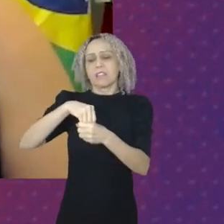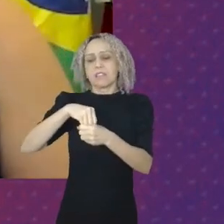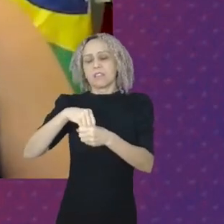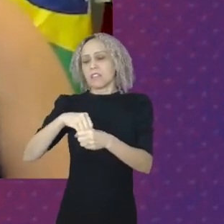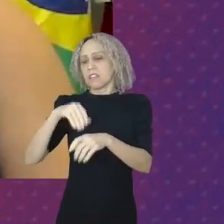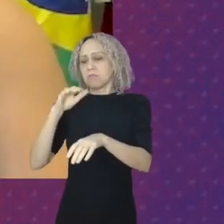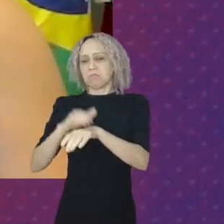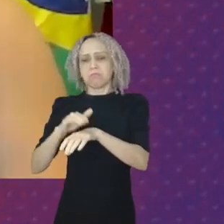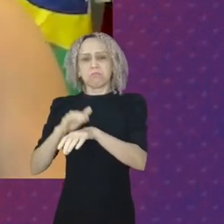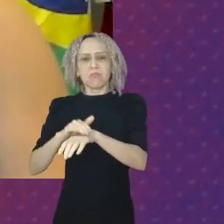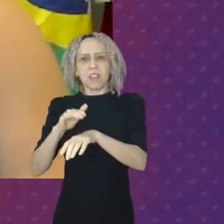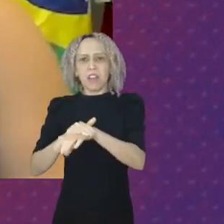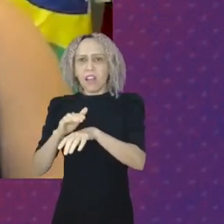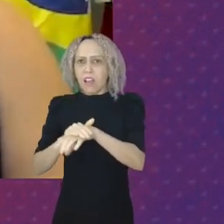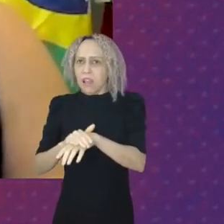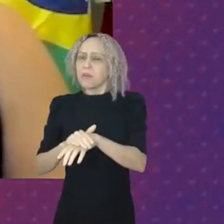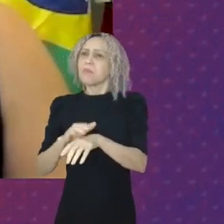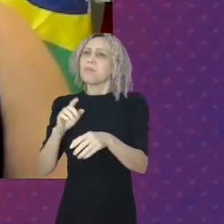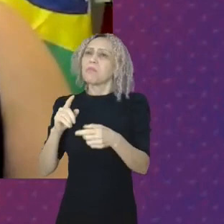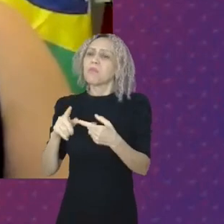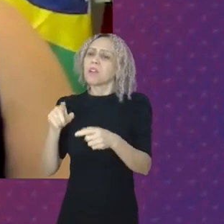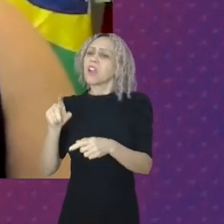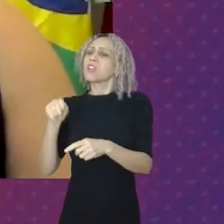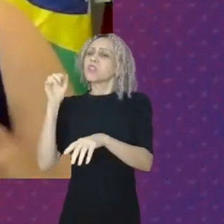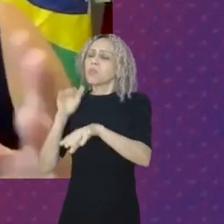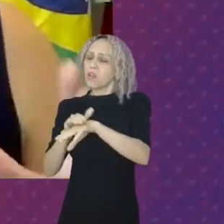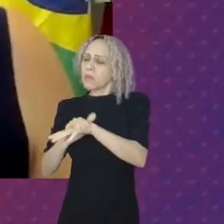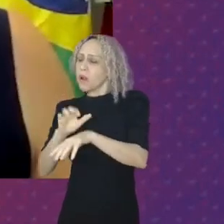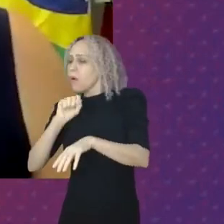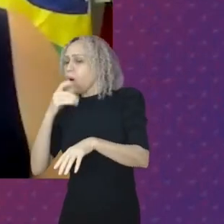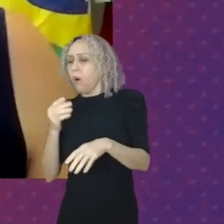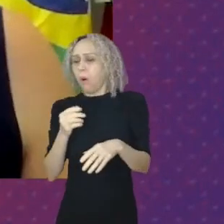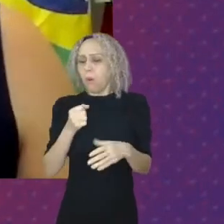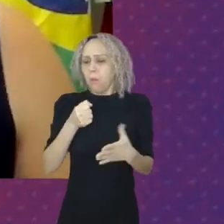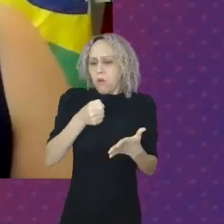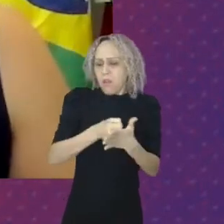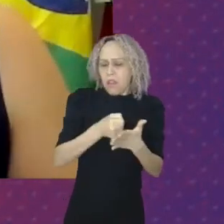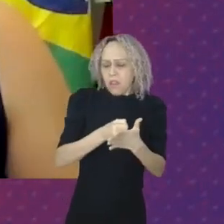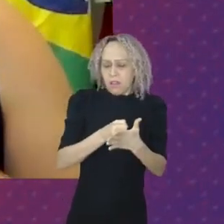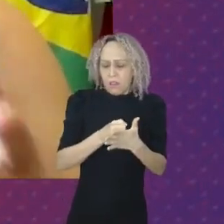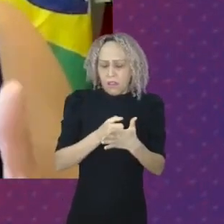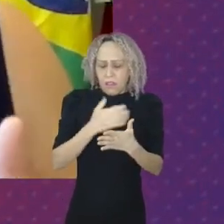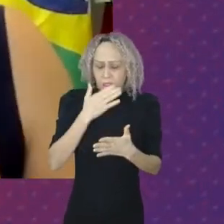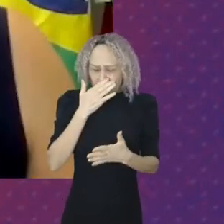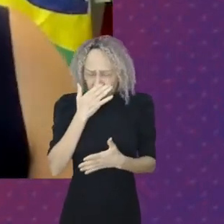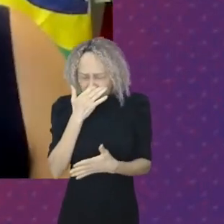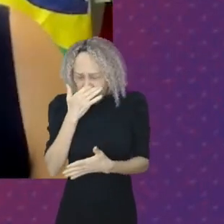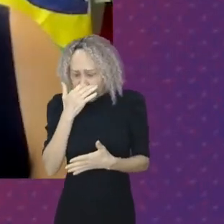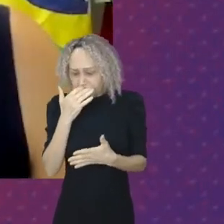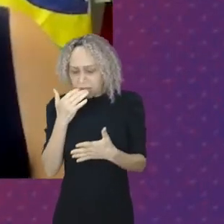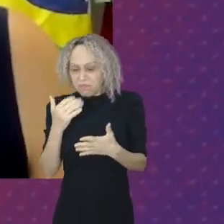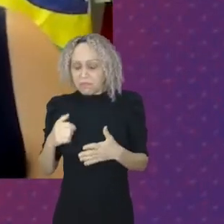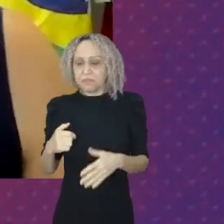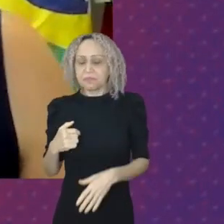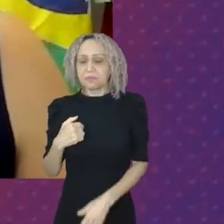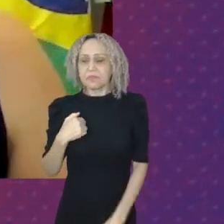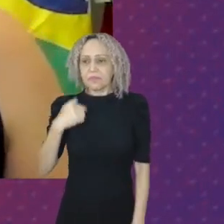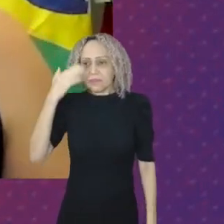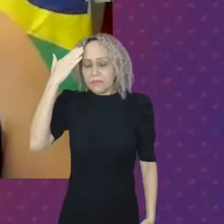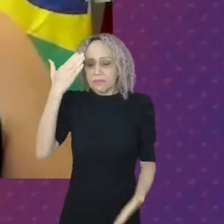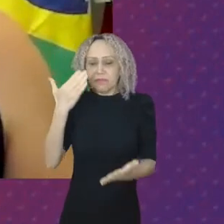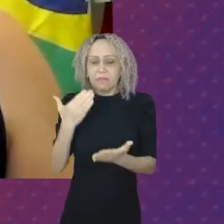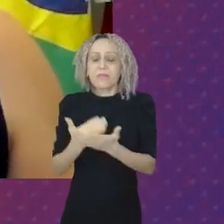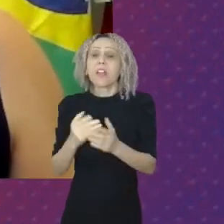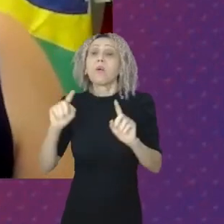ou compulsória, na sociedade. Então, eu acredito que o maior desafio, e se eu pudesse deixar aqui para todas as